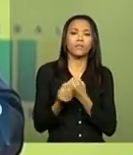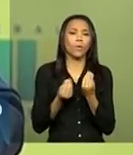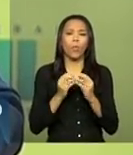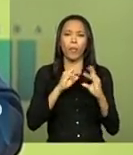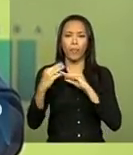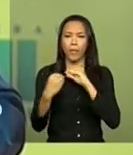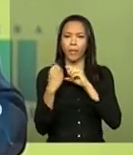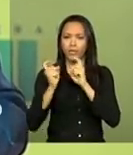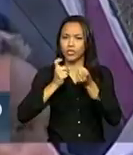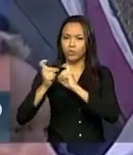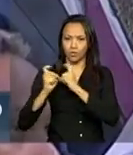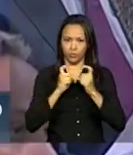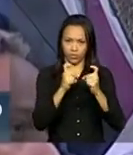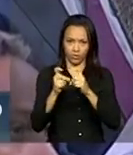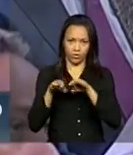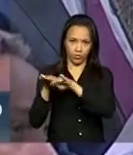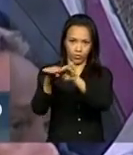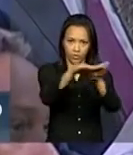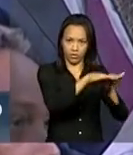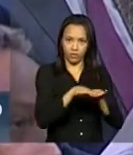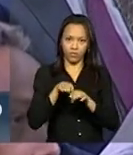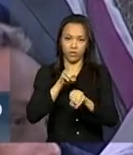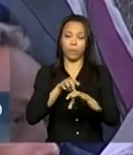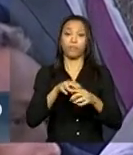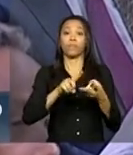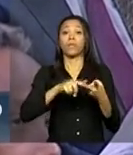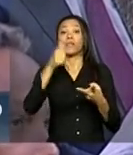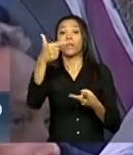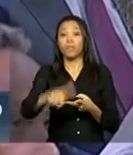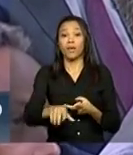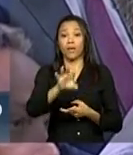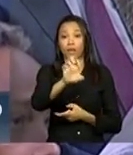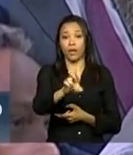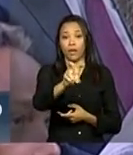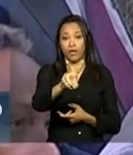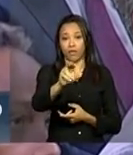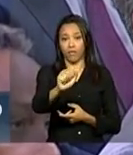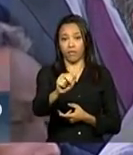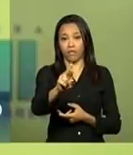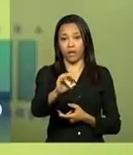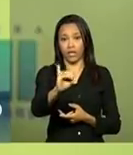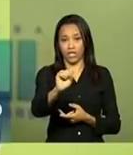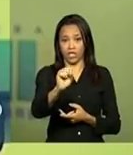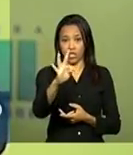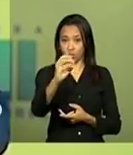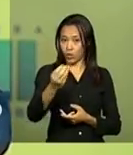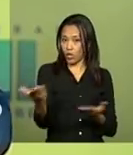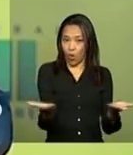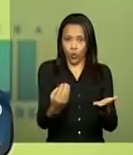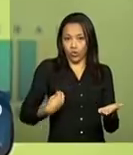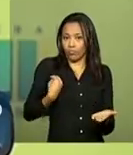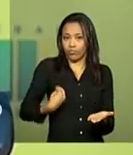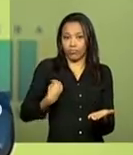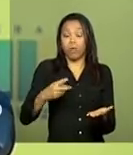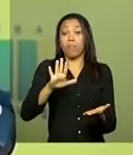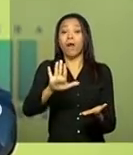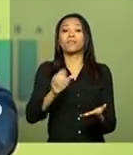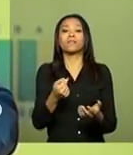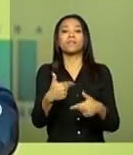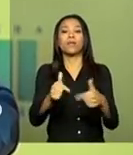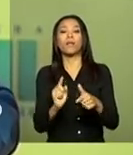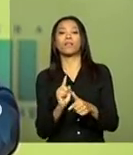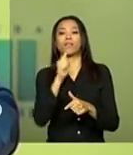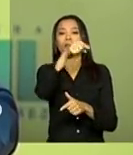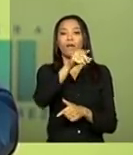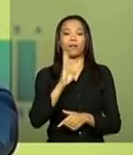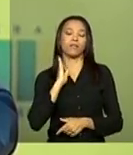comum. Queria cumprimentar também a Macaia Evaristo, que não está aqui, que assumiu também a Secretaria de Educação de Minas Gerais.